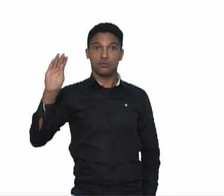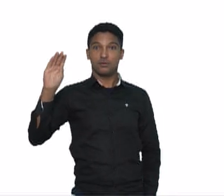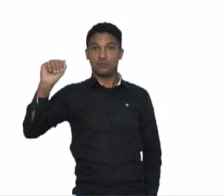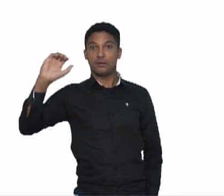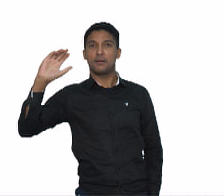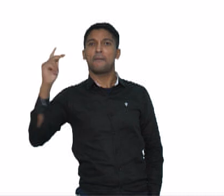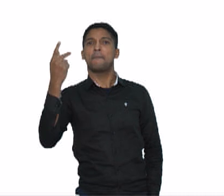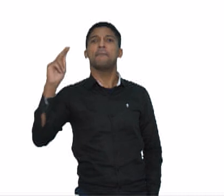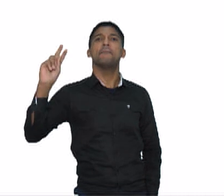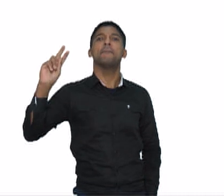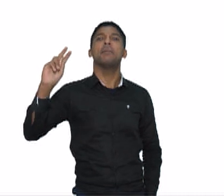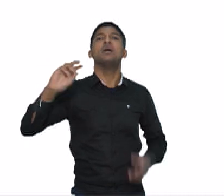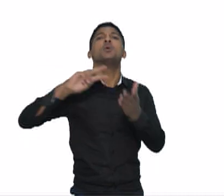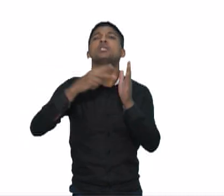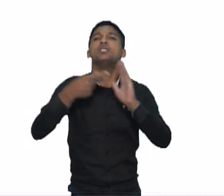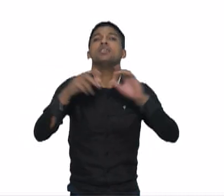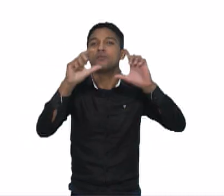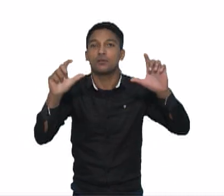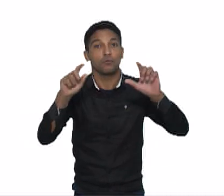aí.